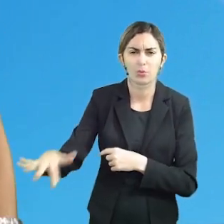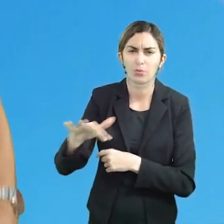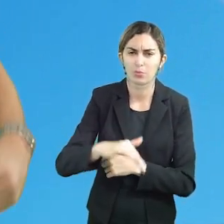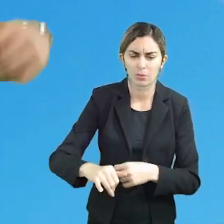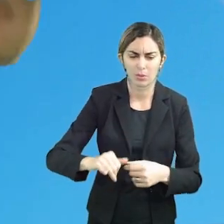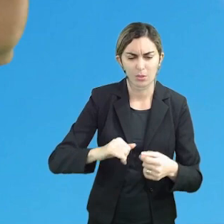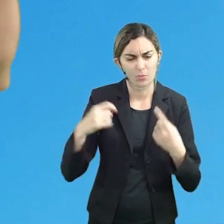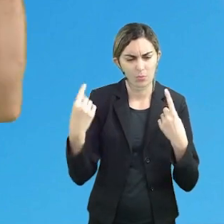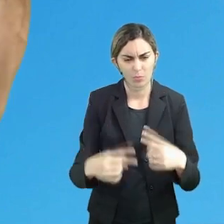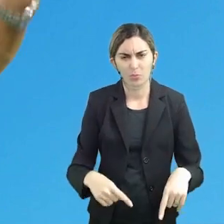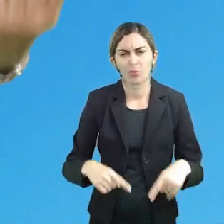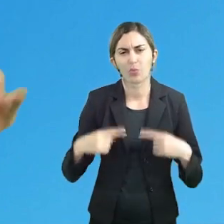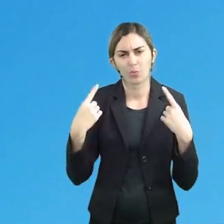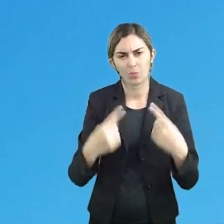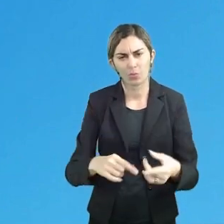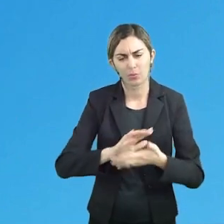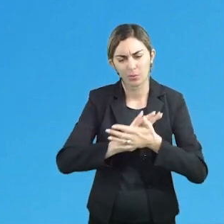tortura,